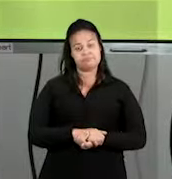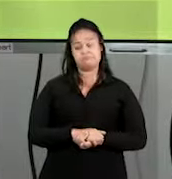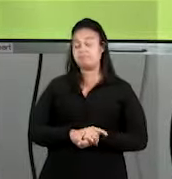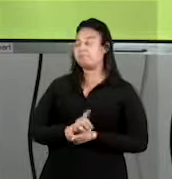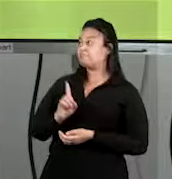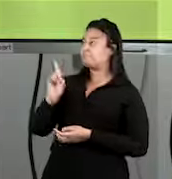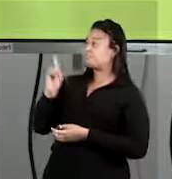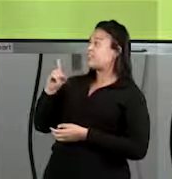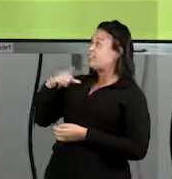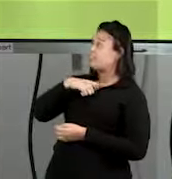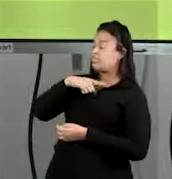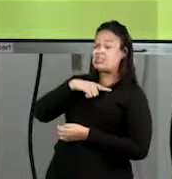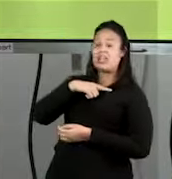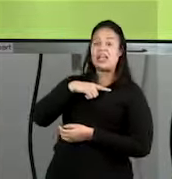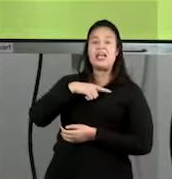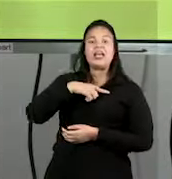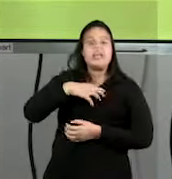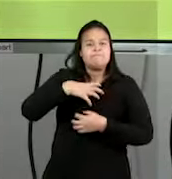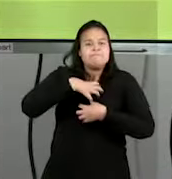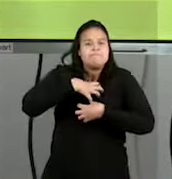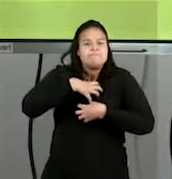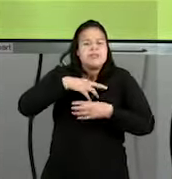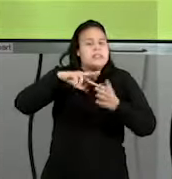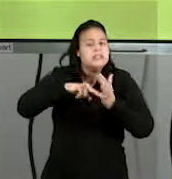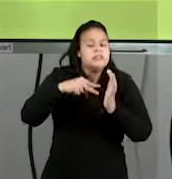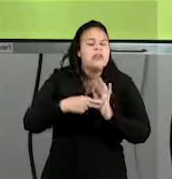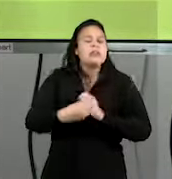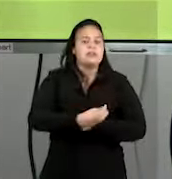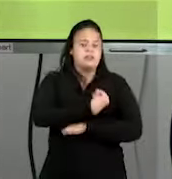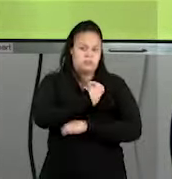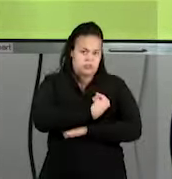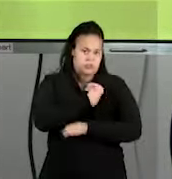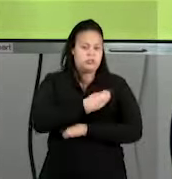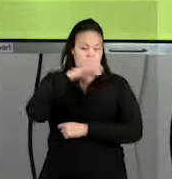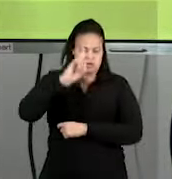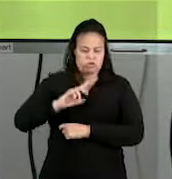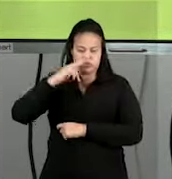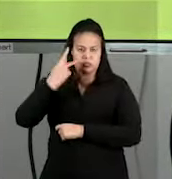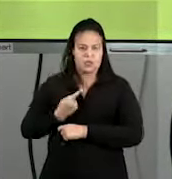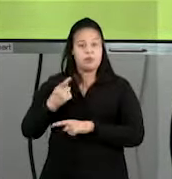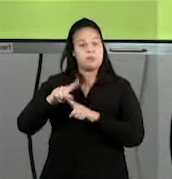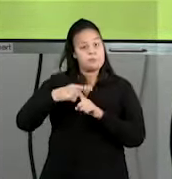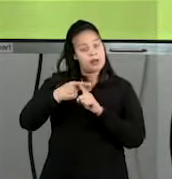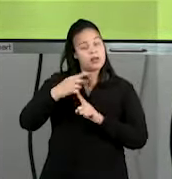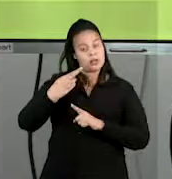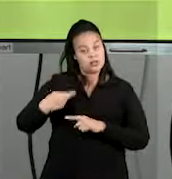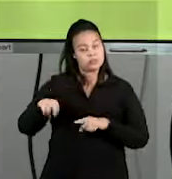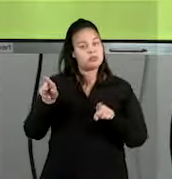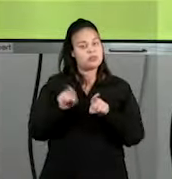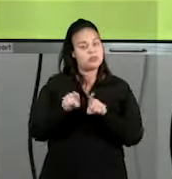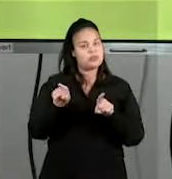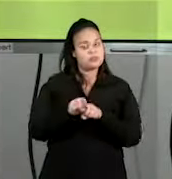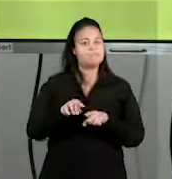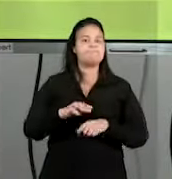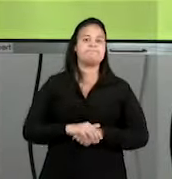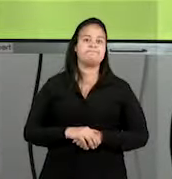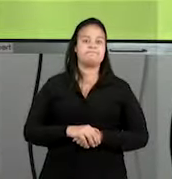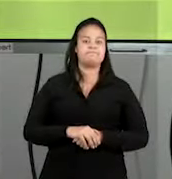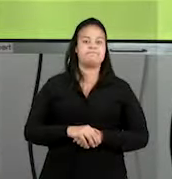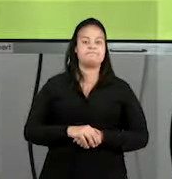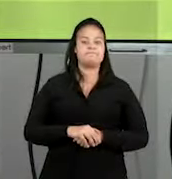ver sentido na vida, também é importante para a religião e para os direitos humanos. E o alcance das